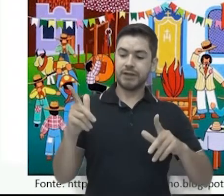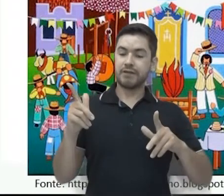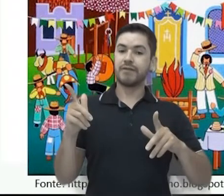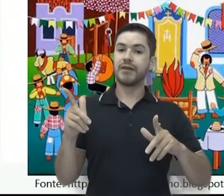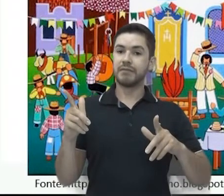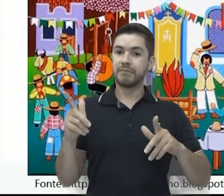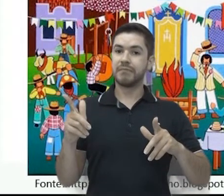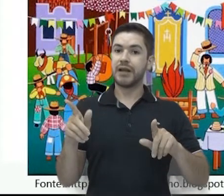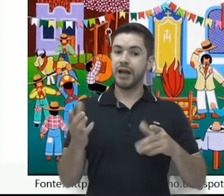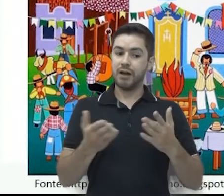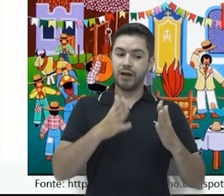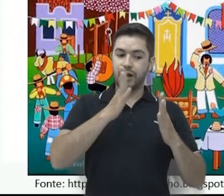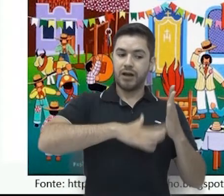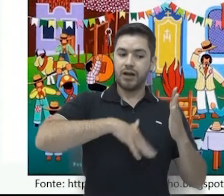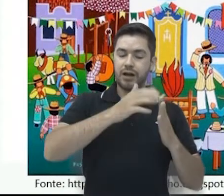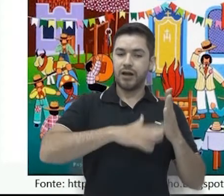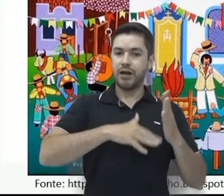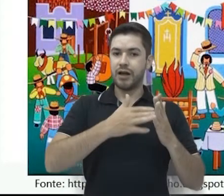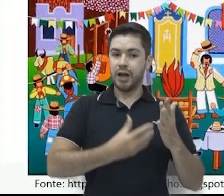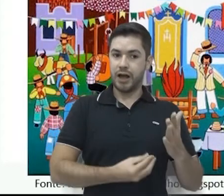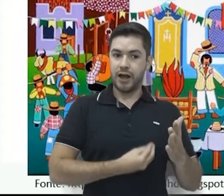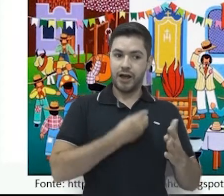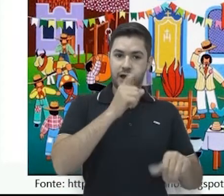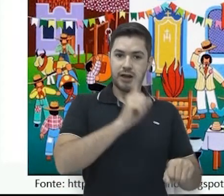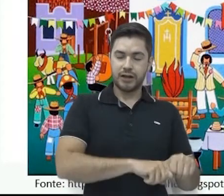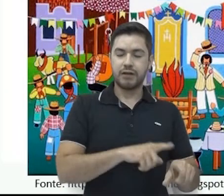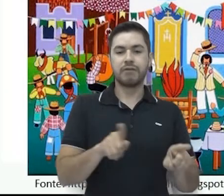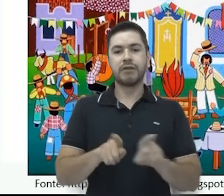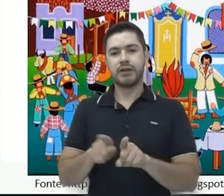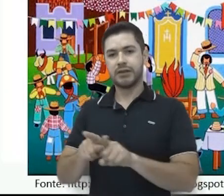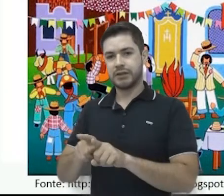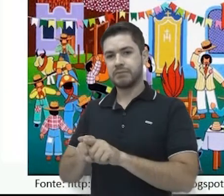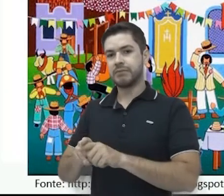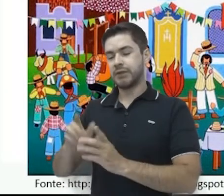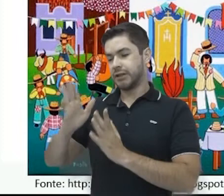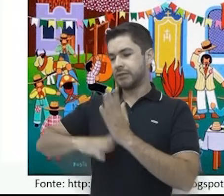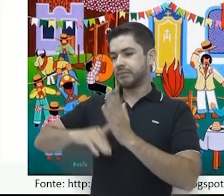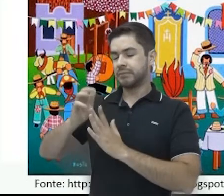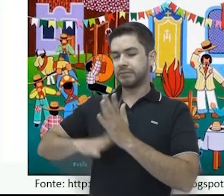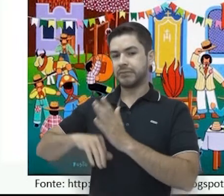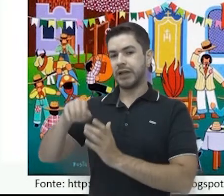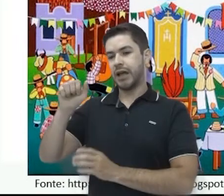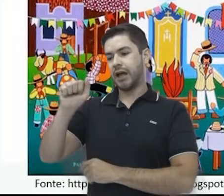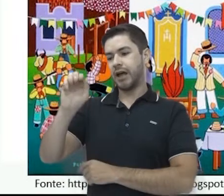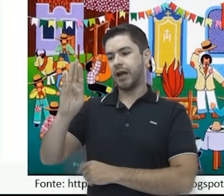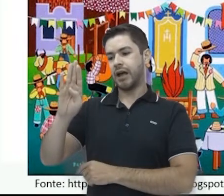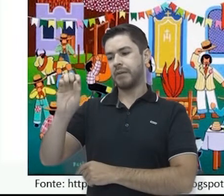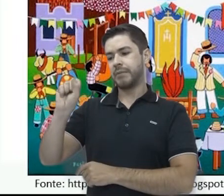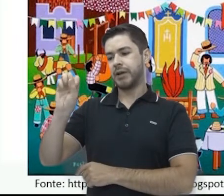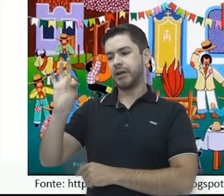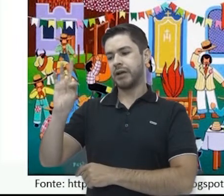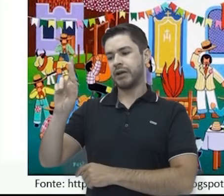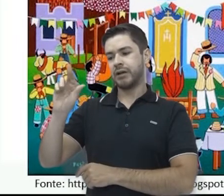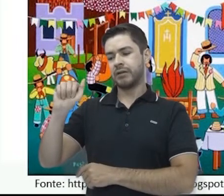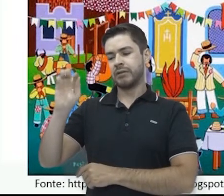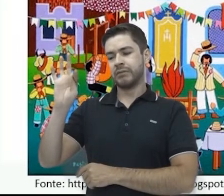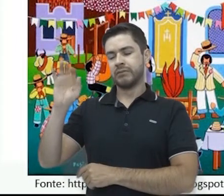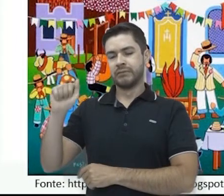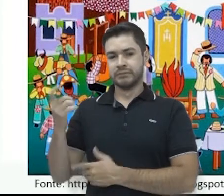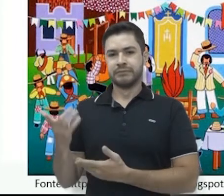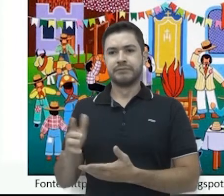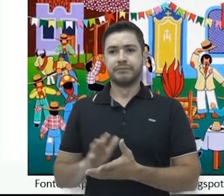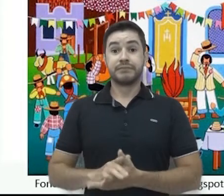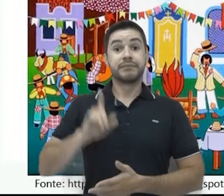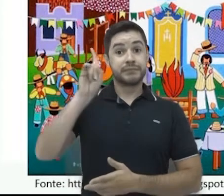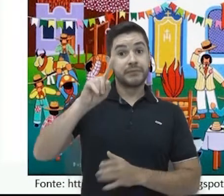pintura figurativa e pintura abstrata. Esse quadro é de um outro caruaruense, o Militão dos Santos, e